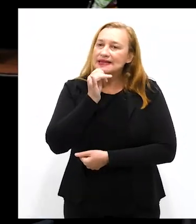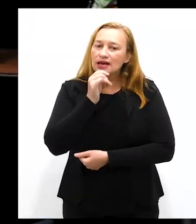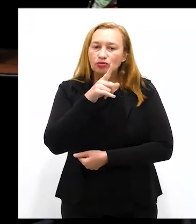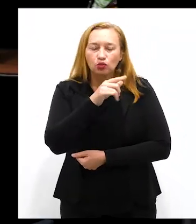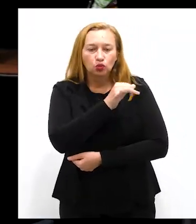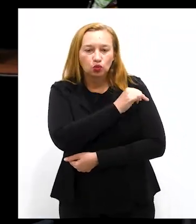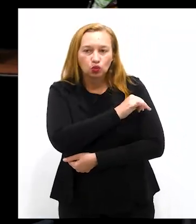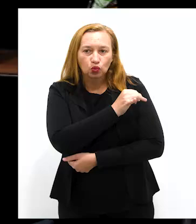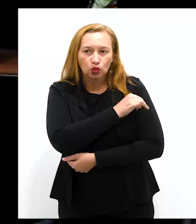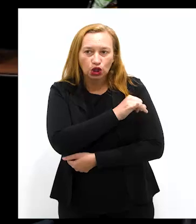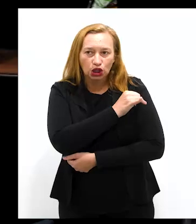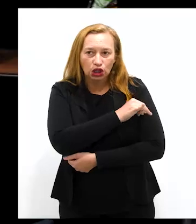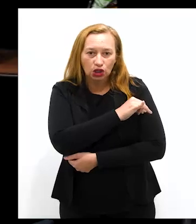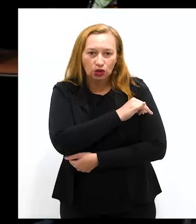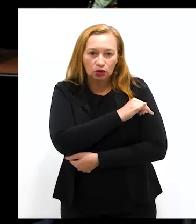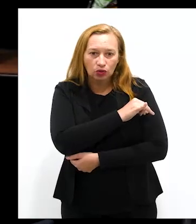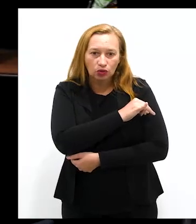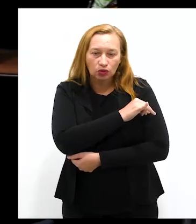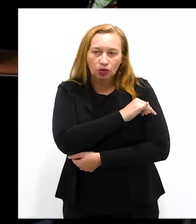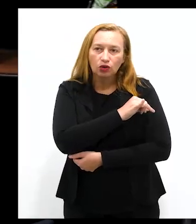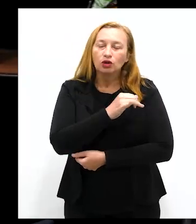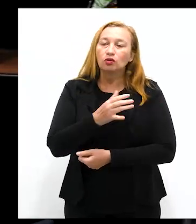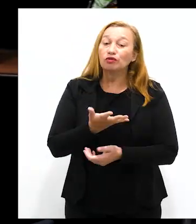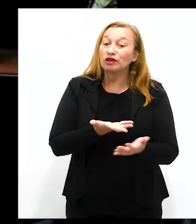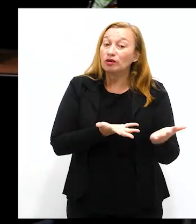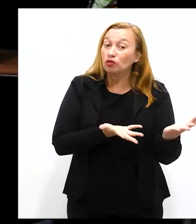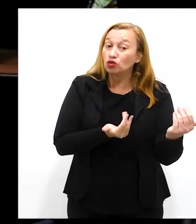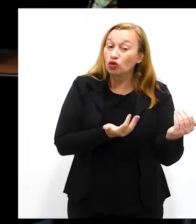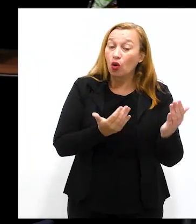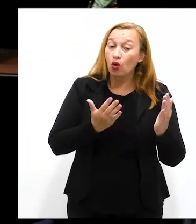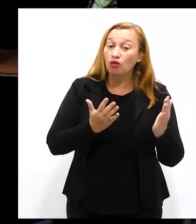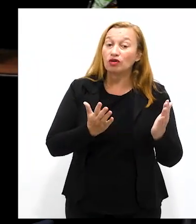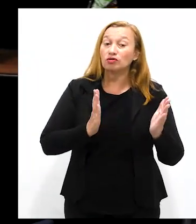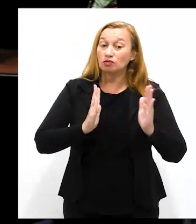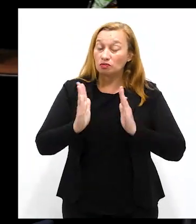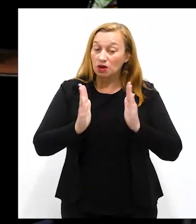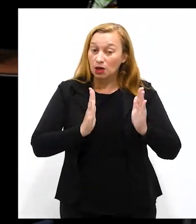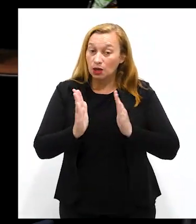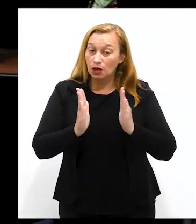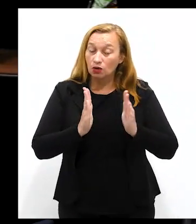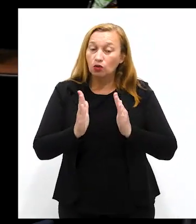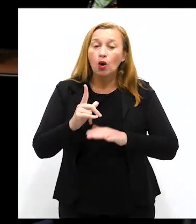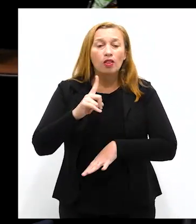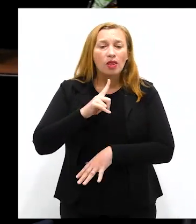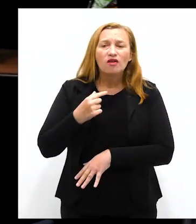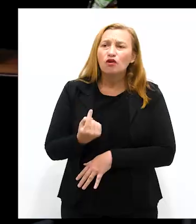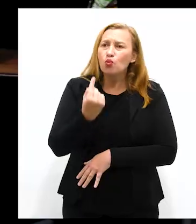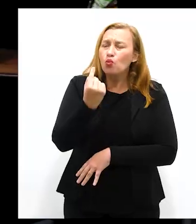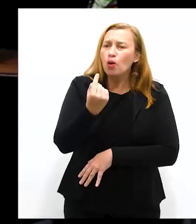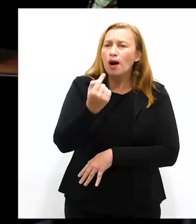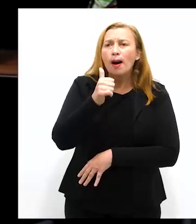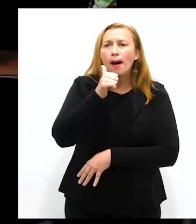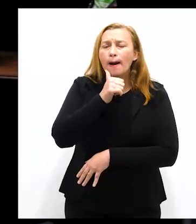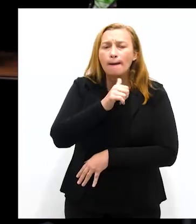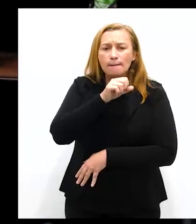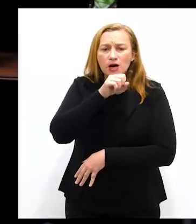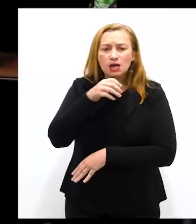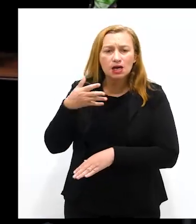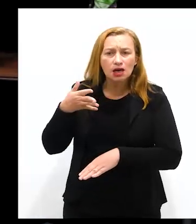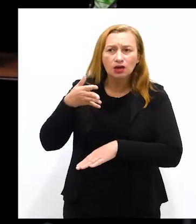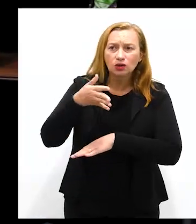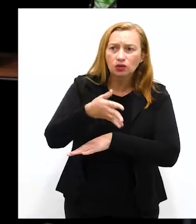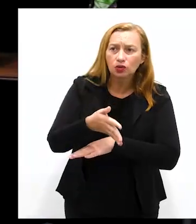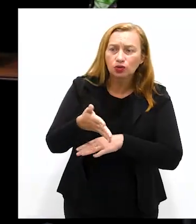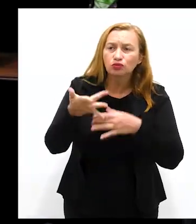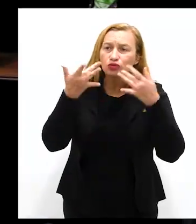Rio, quando nós fizemos para a Jornada Mundial dos Jovens, e teve uma mãe que ela adentrou a